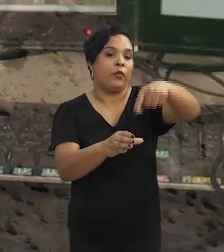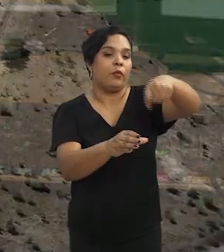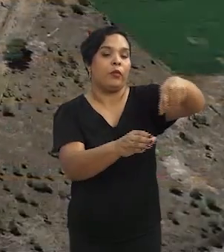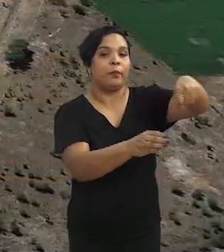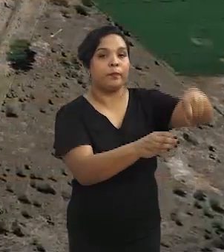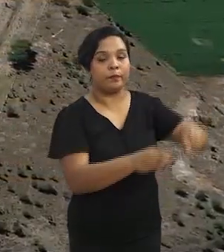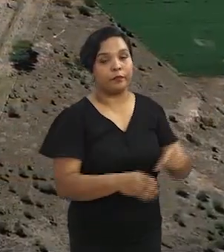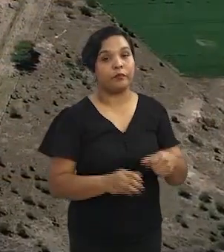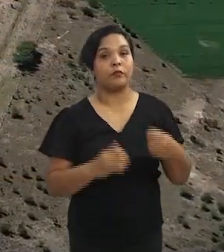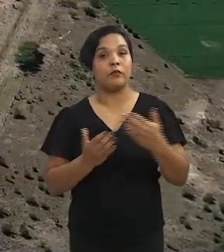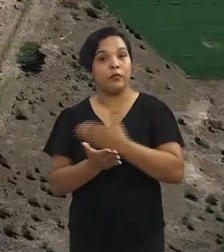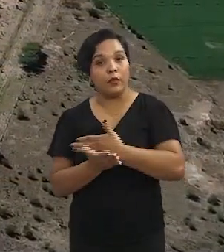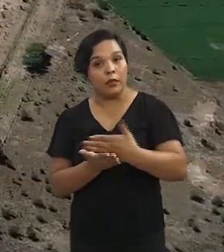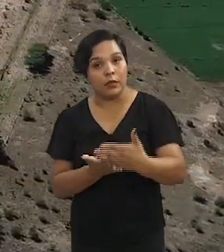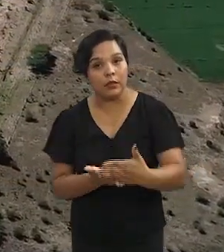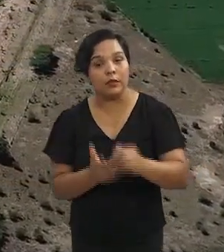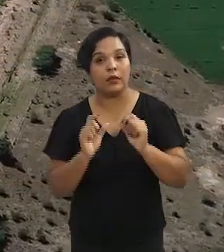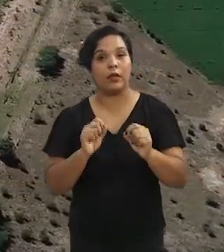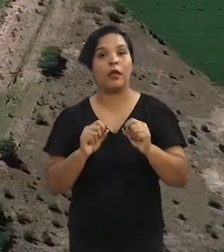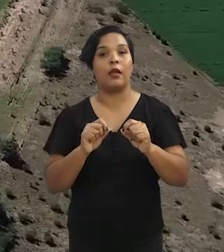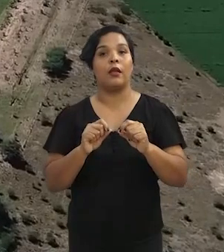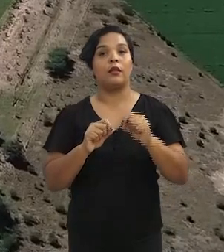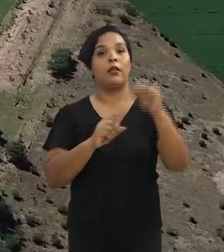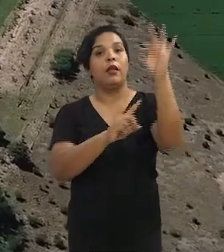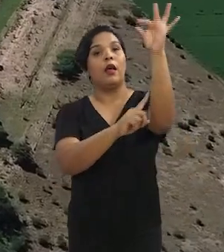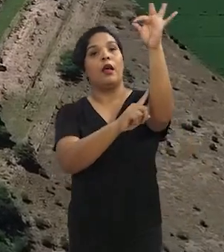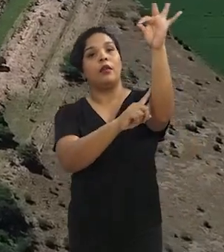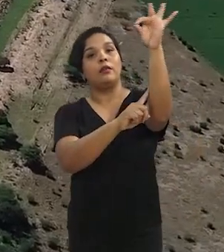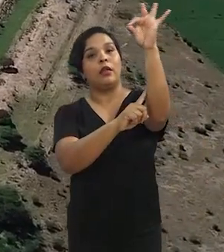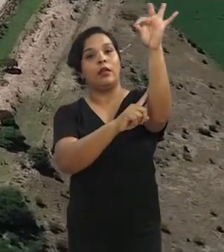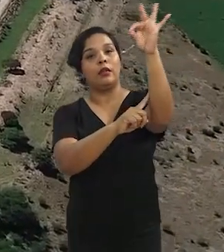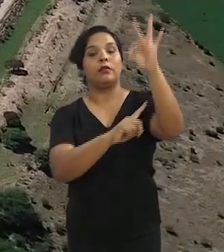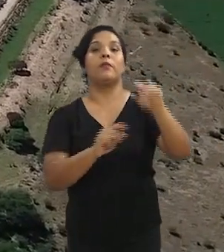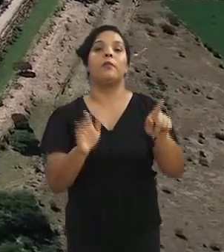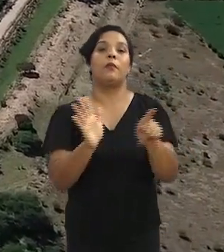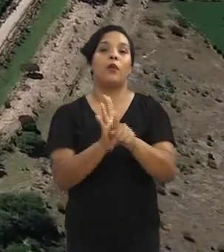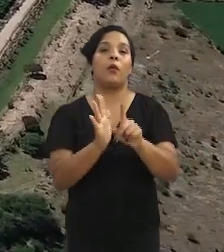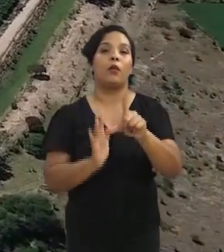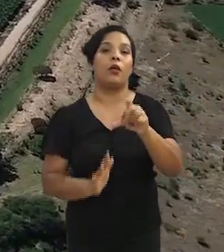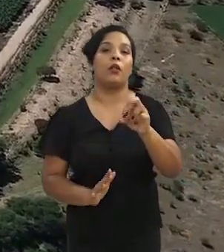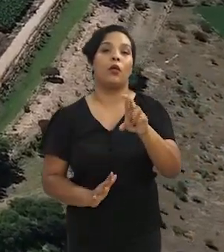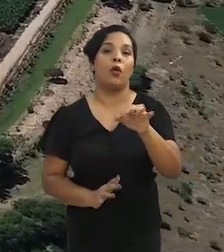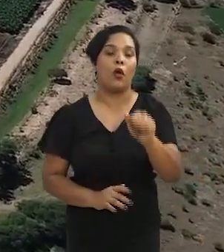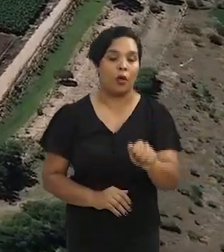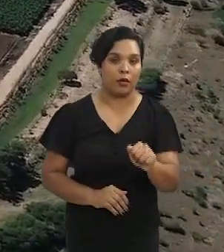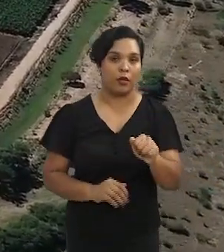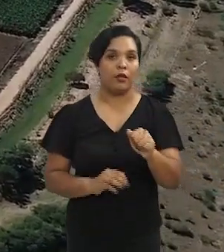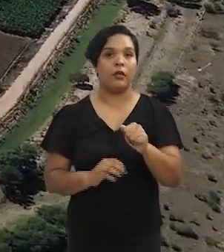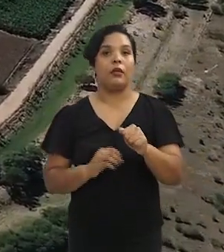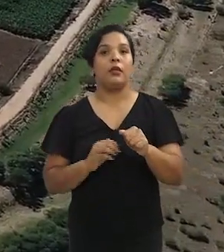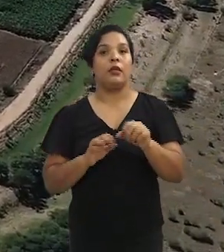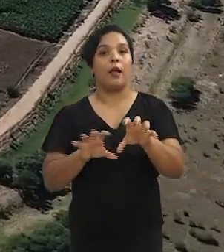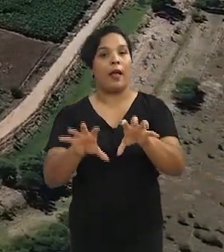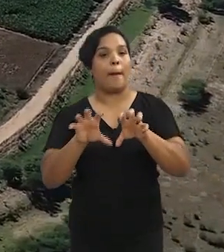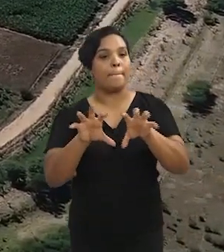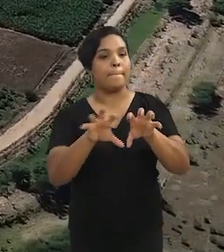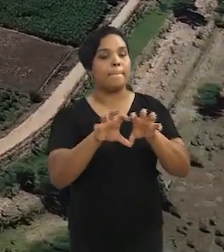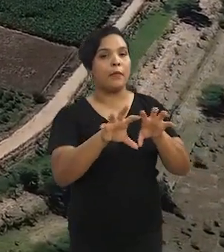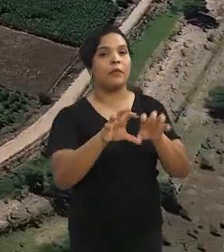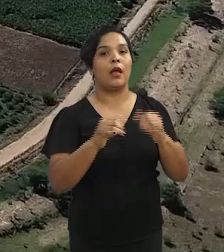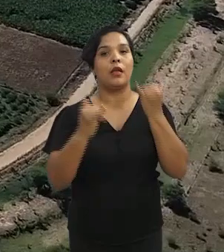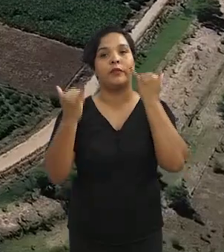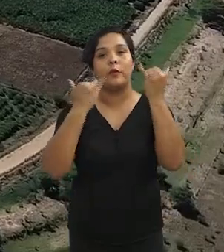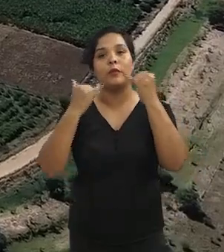agrícola. A partir disso, nós pretendemos instalar antenas receptoras de LoRa, em que nós iremos captar